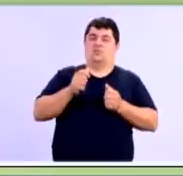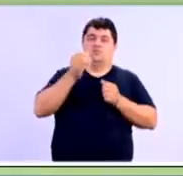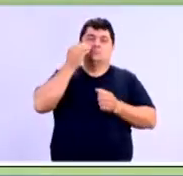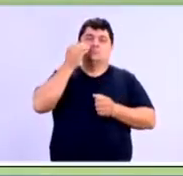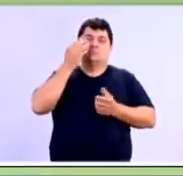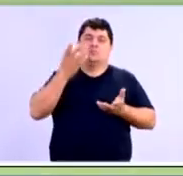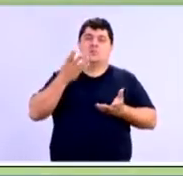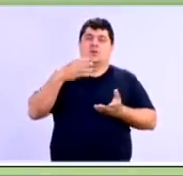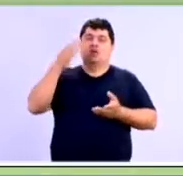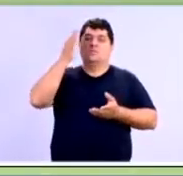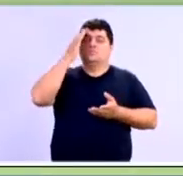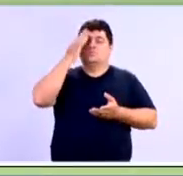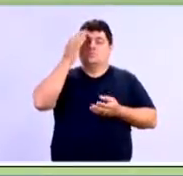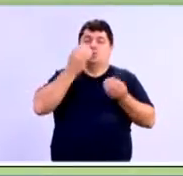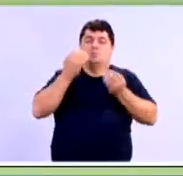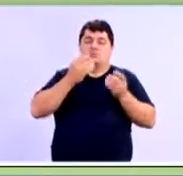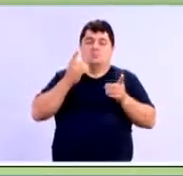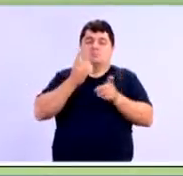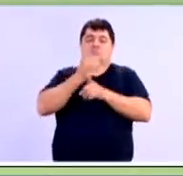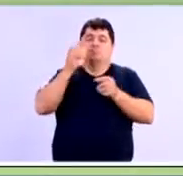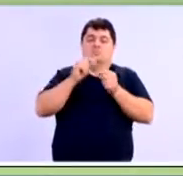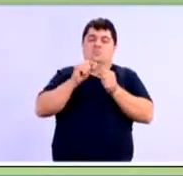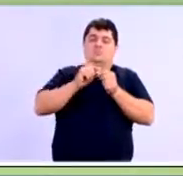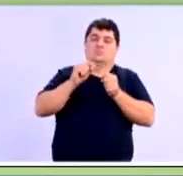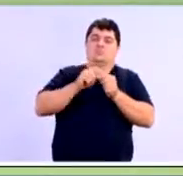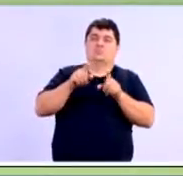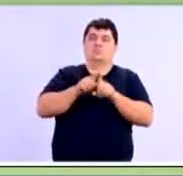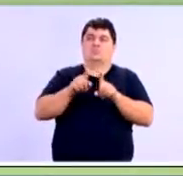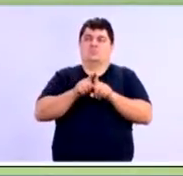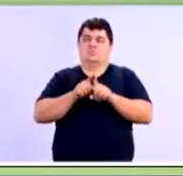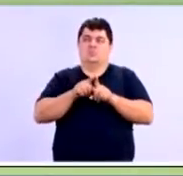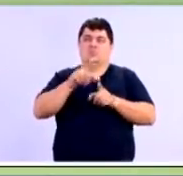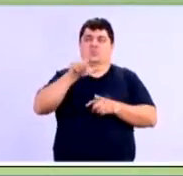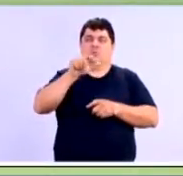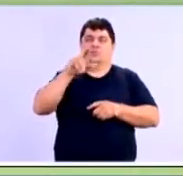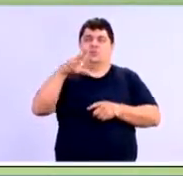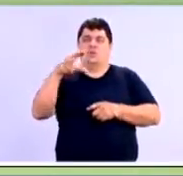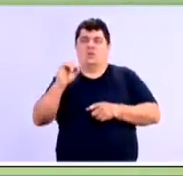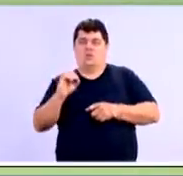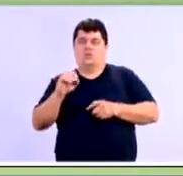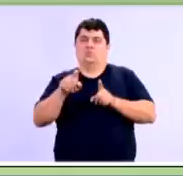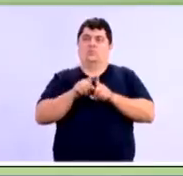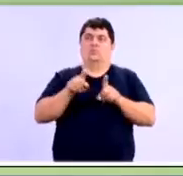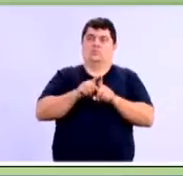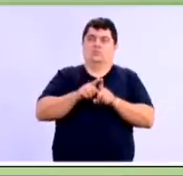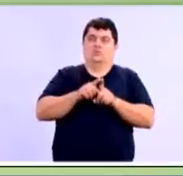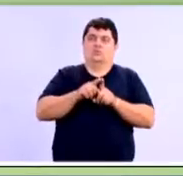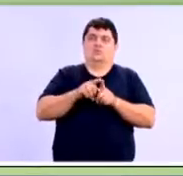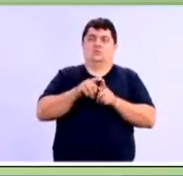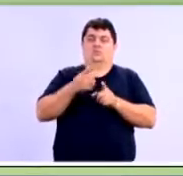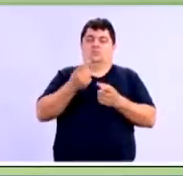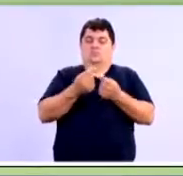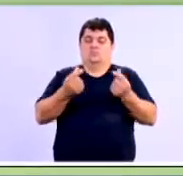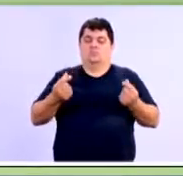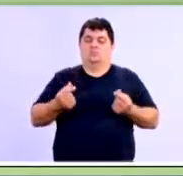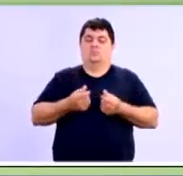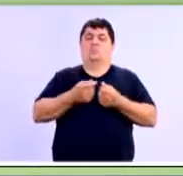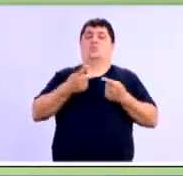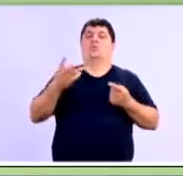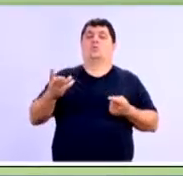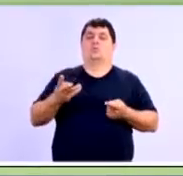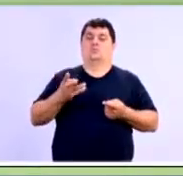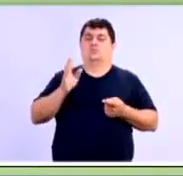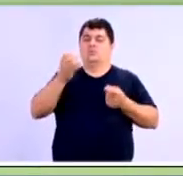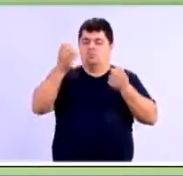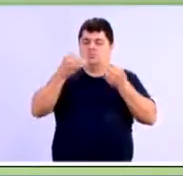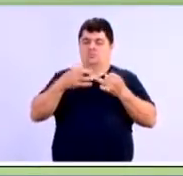vai ver, compreender, identificar e elaborar esses índices de lucratividade e esses índices de rentabilidade. Já já a gente